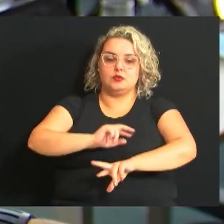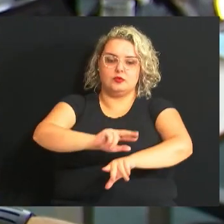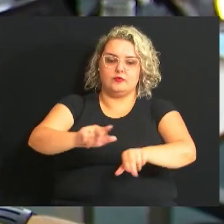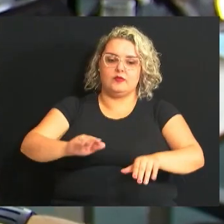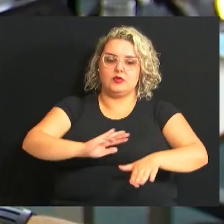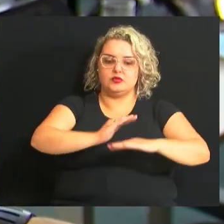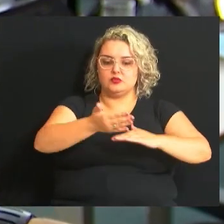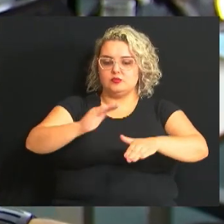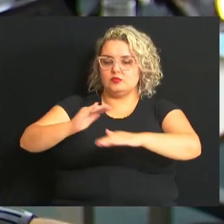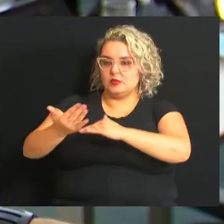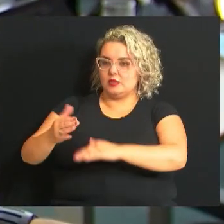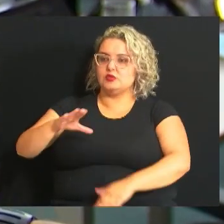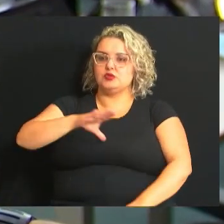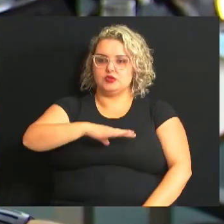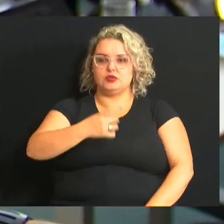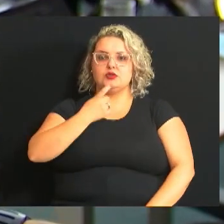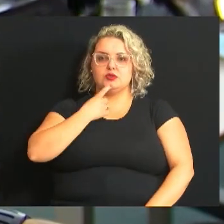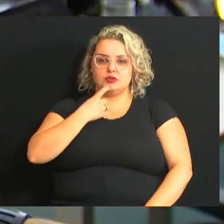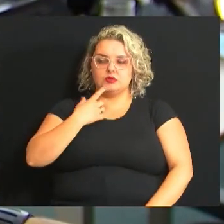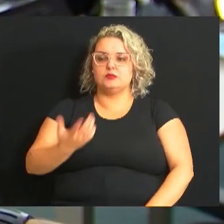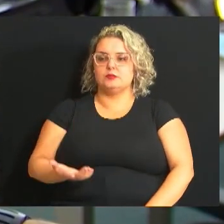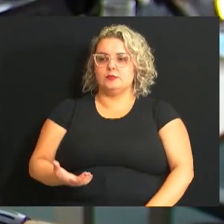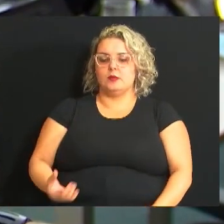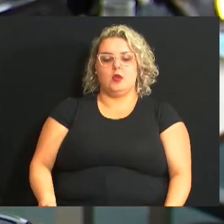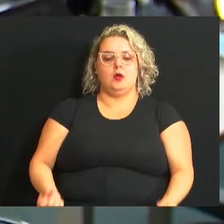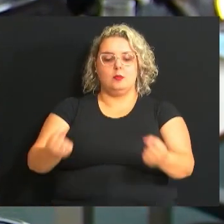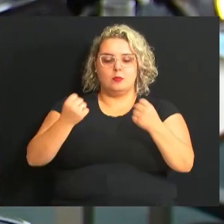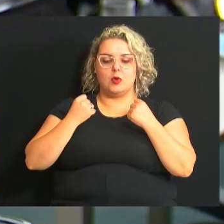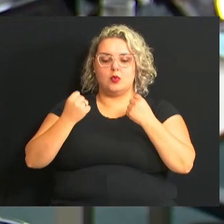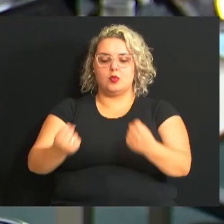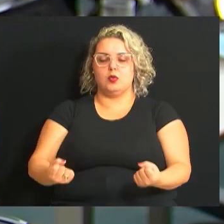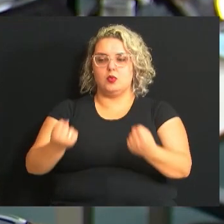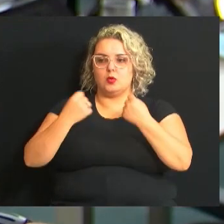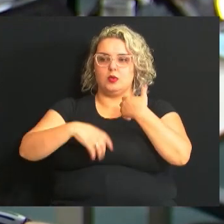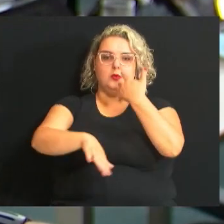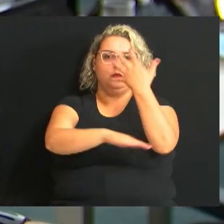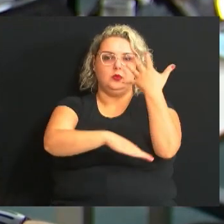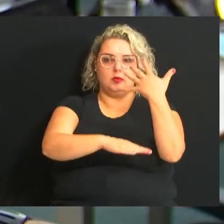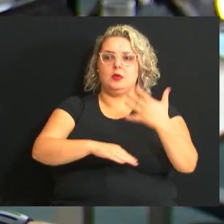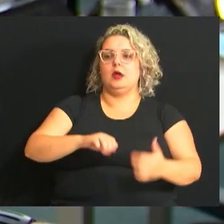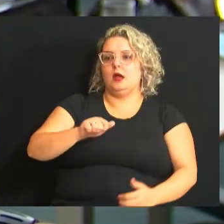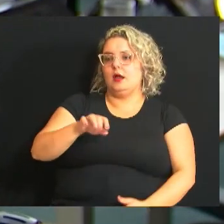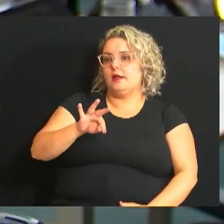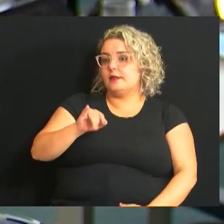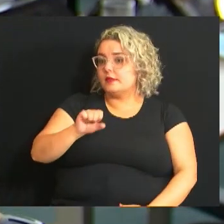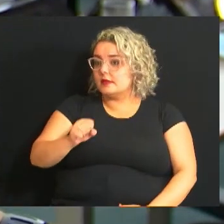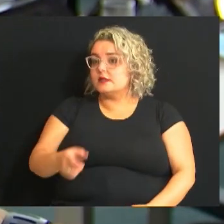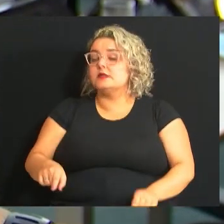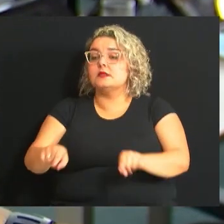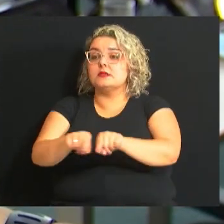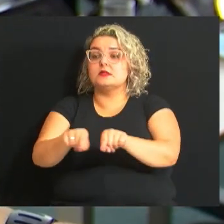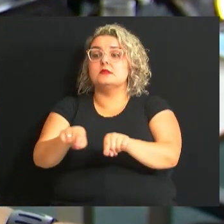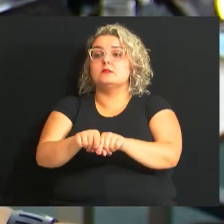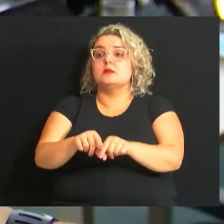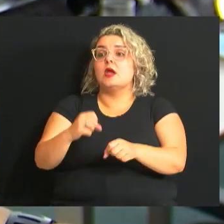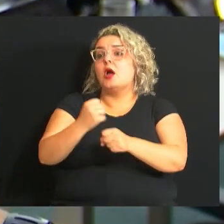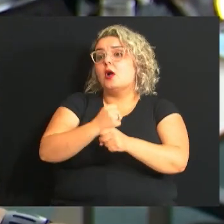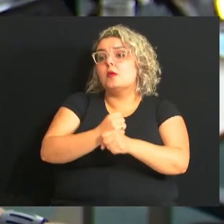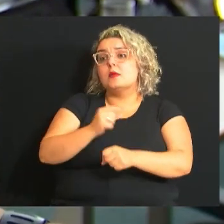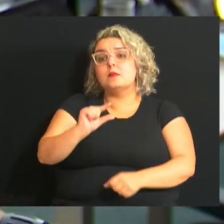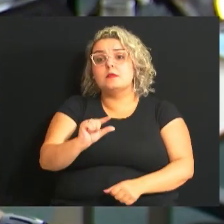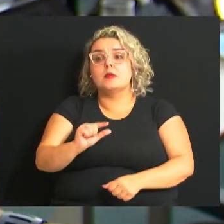desde implantação de academia ao ar livre, nas chamadas ATIs, mas também pequenas obras como